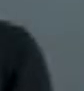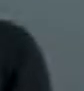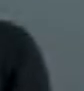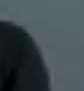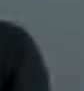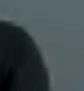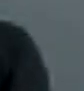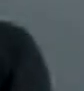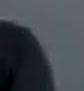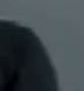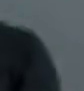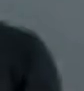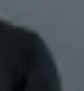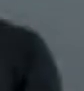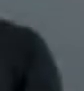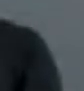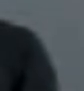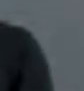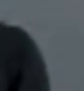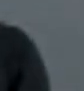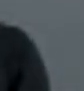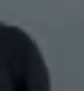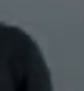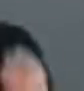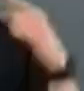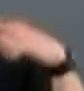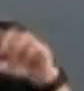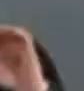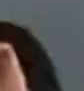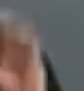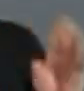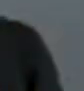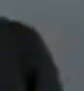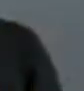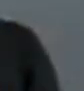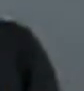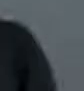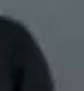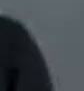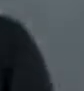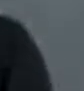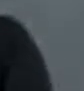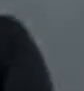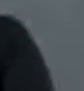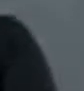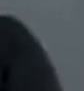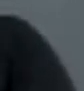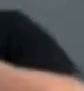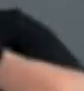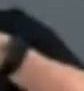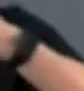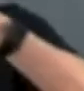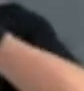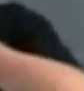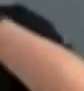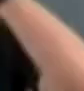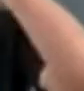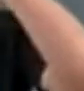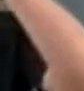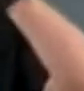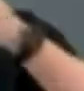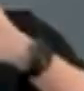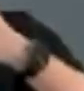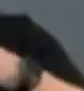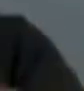foi pior do que um ataque à democracia. Aquilo foi um ato terrorista sem proporções na história